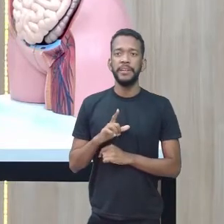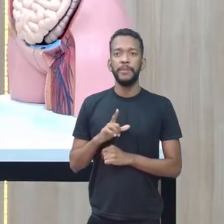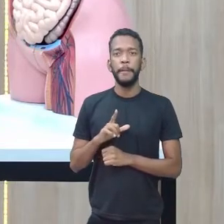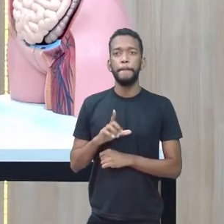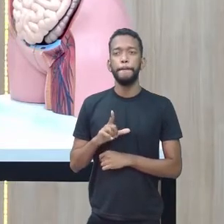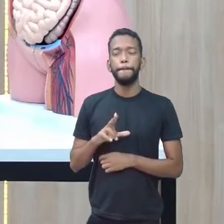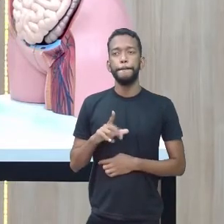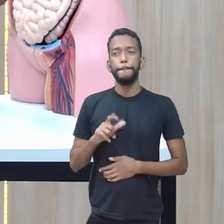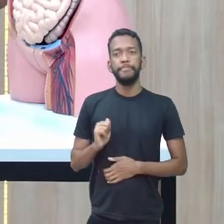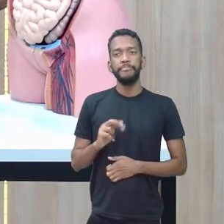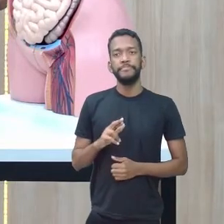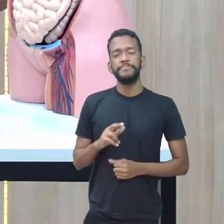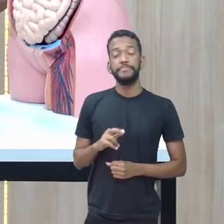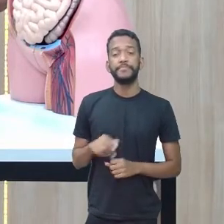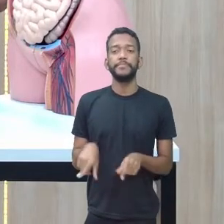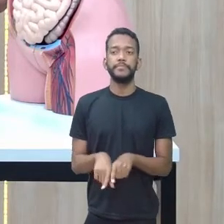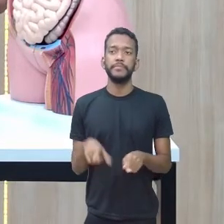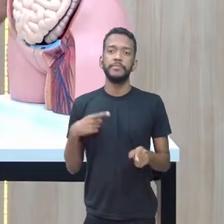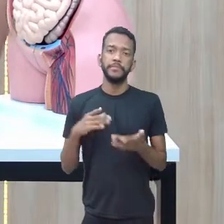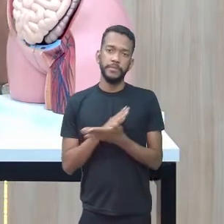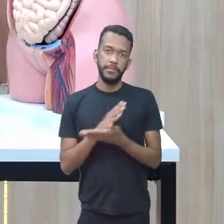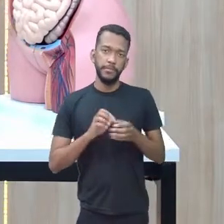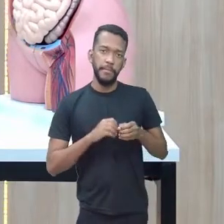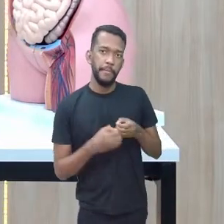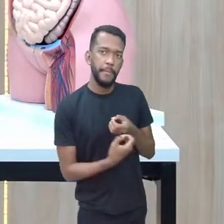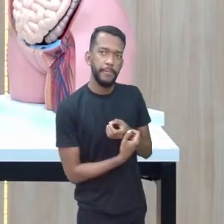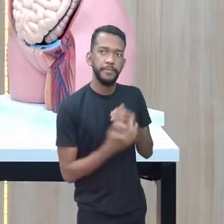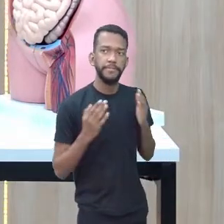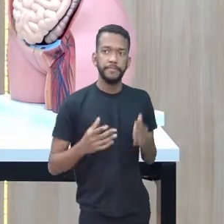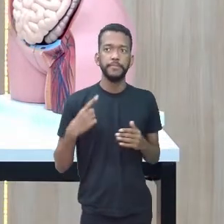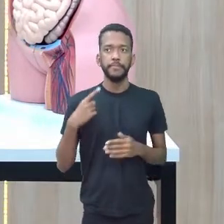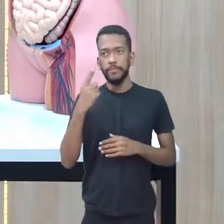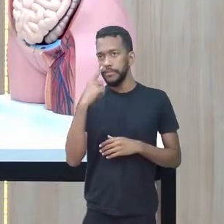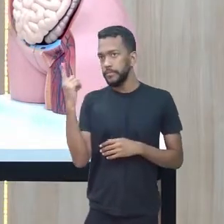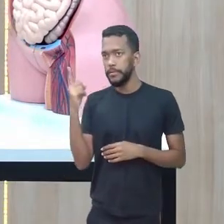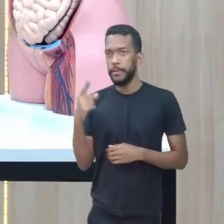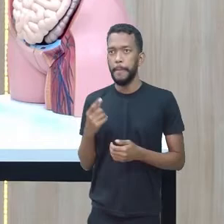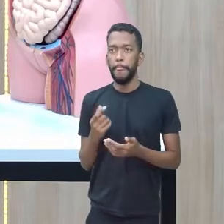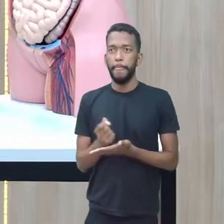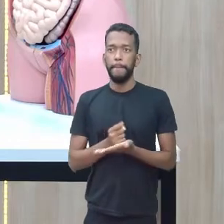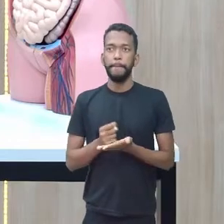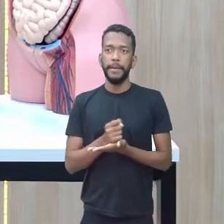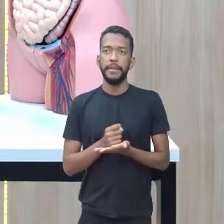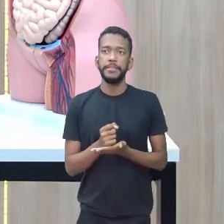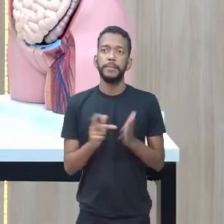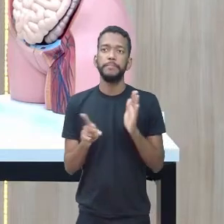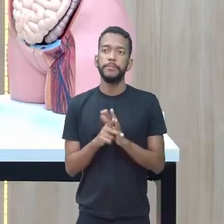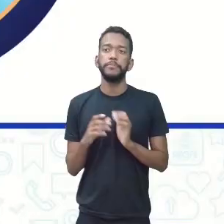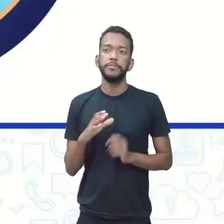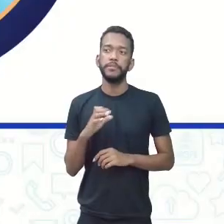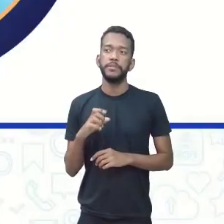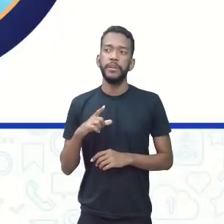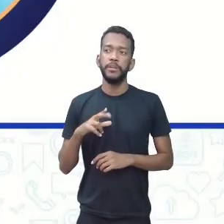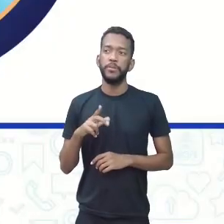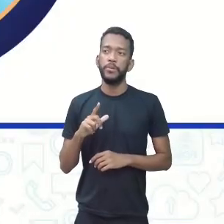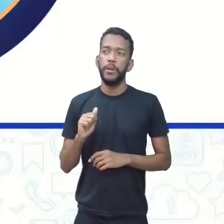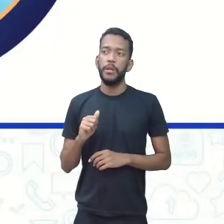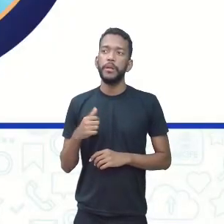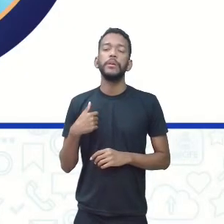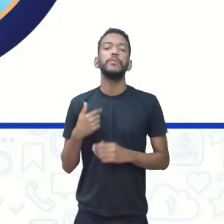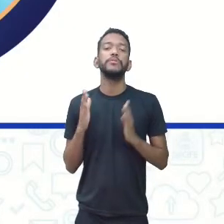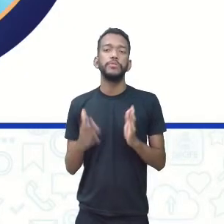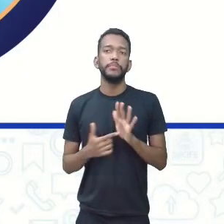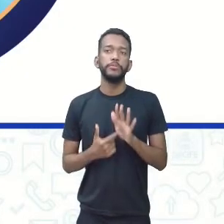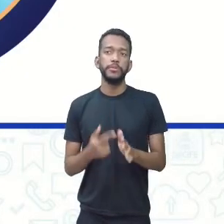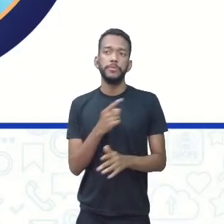agora sobre algumas células. Aqui eu tenho partes básicas da célula. E aí eu trouxe para vocês uma